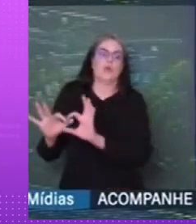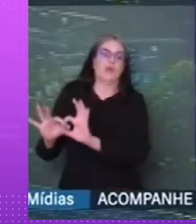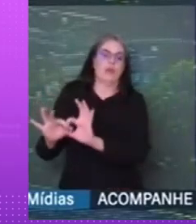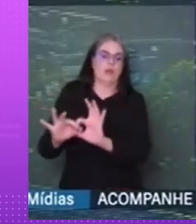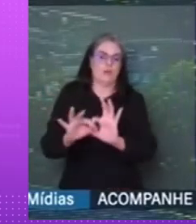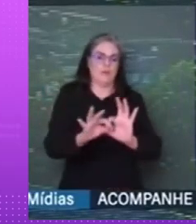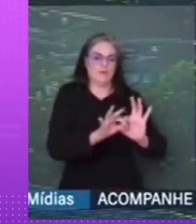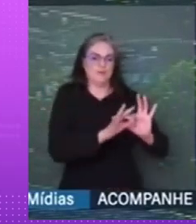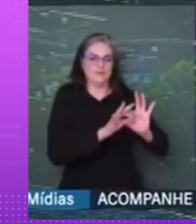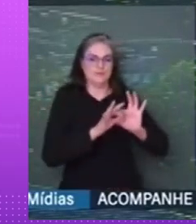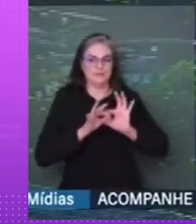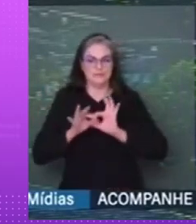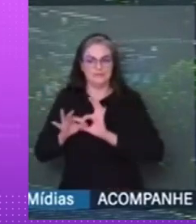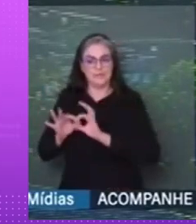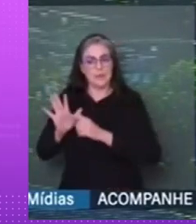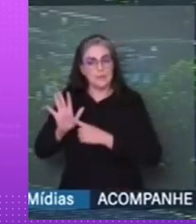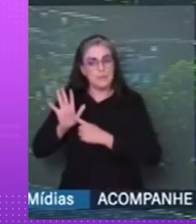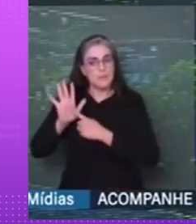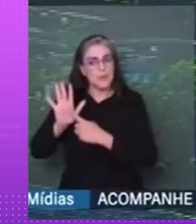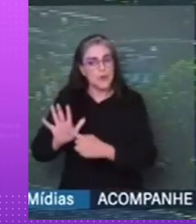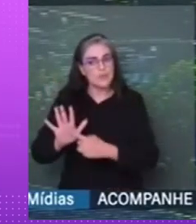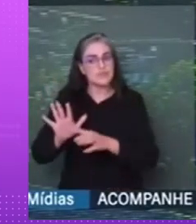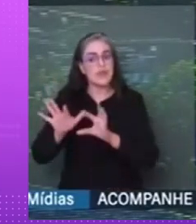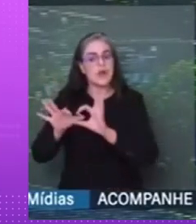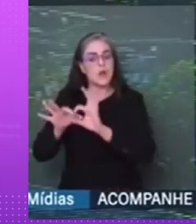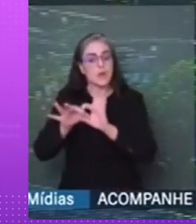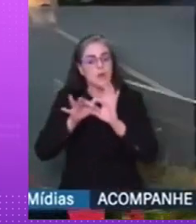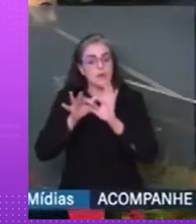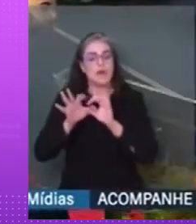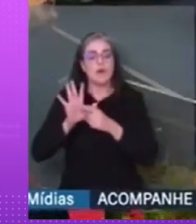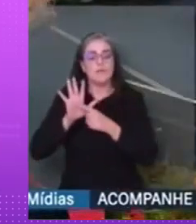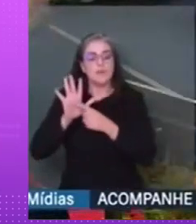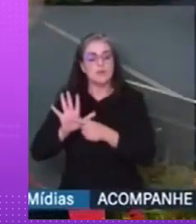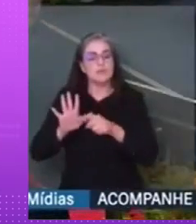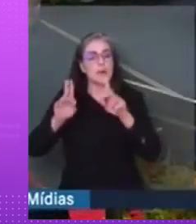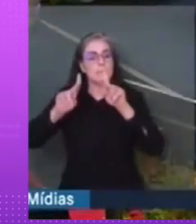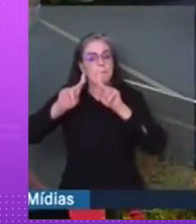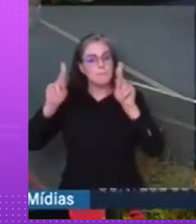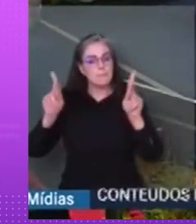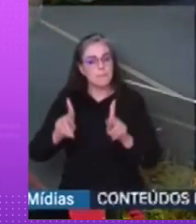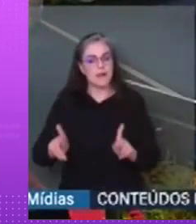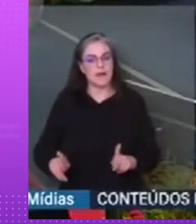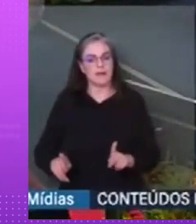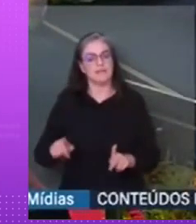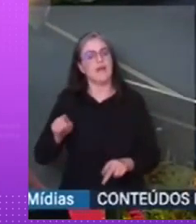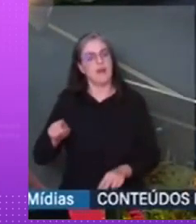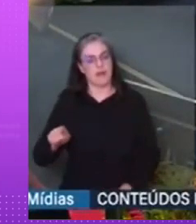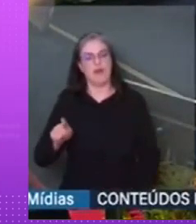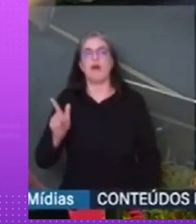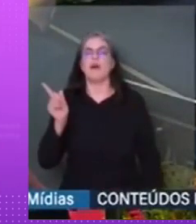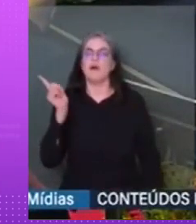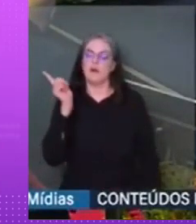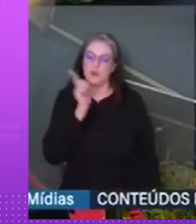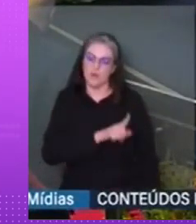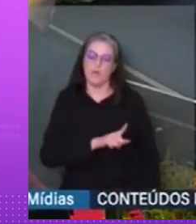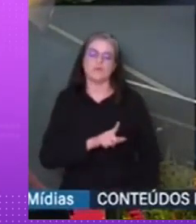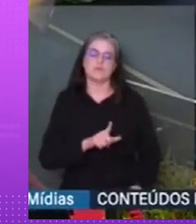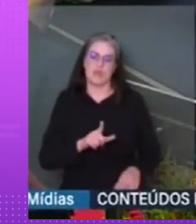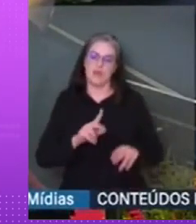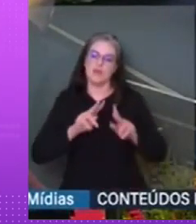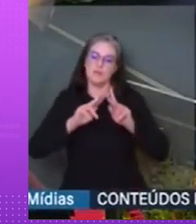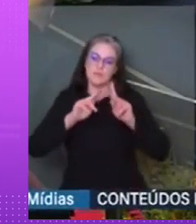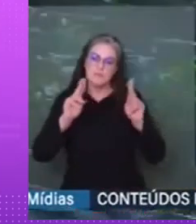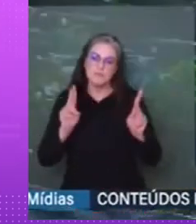horas 27 minutos, o pessoal tá na live, né, Manu? Muita gente participando aqui no nosso IC Notícias Opinião, ao vivo no nosso